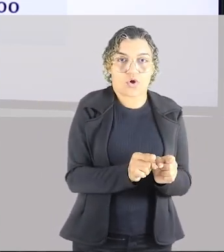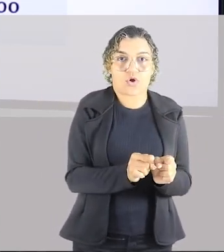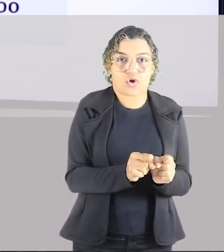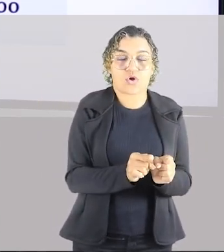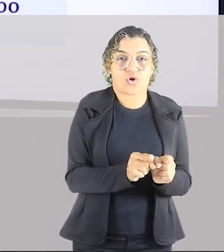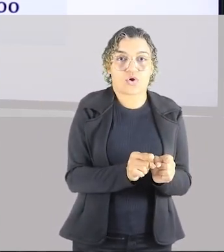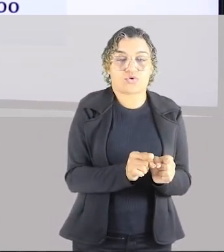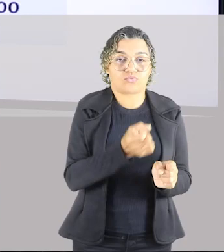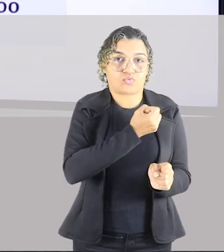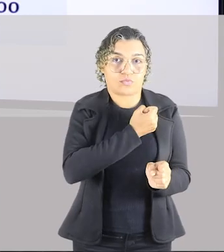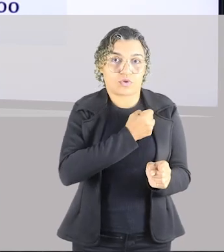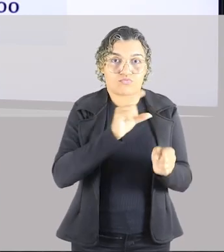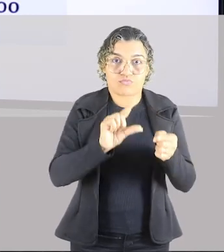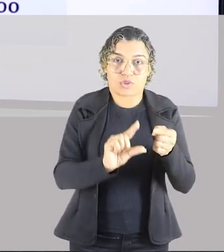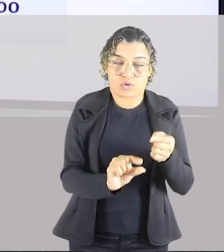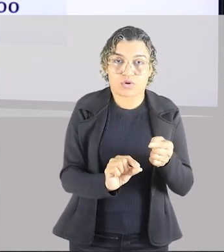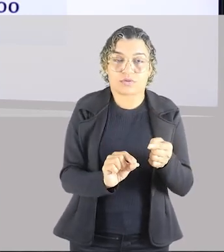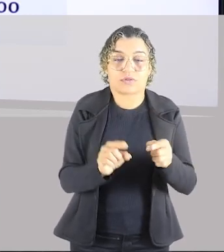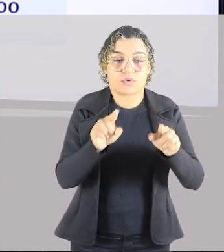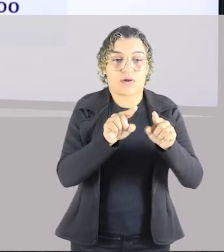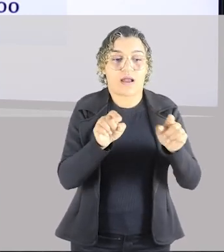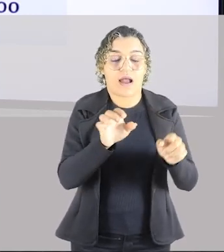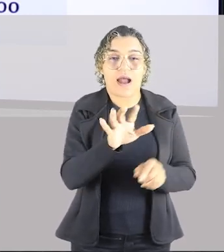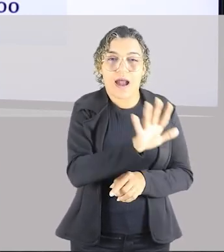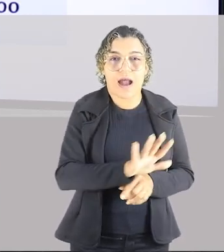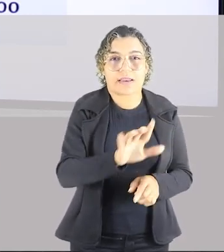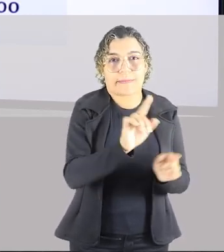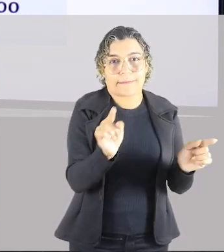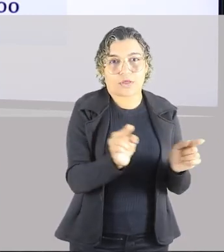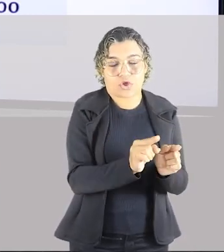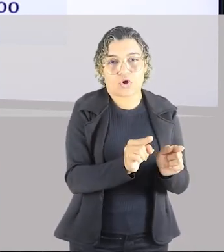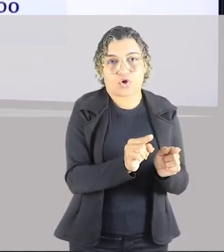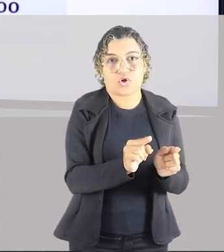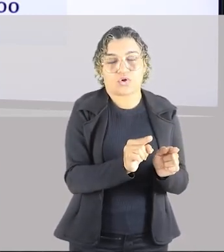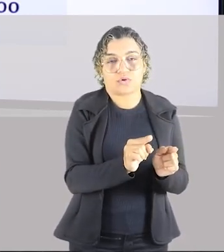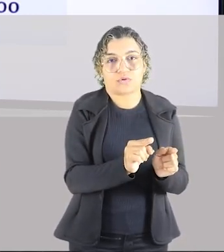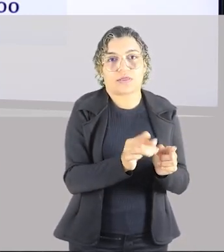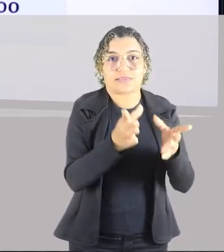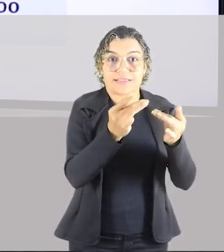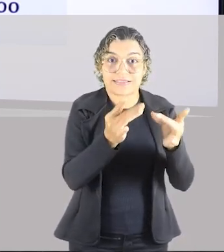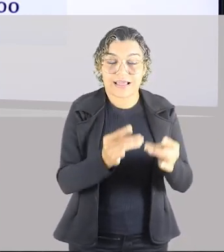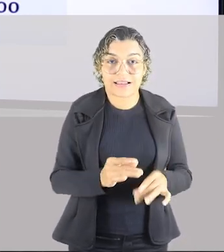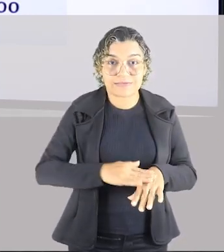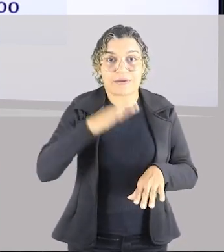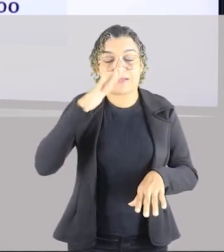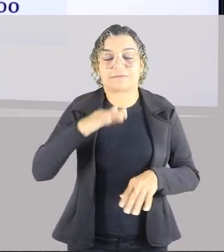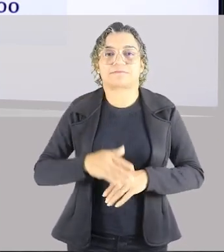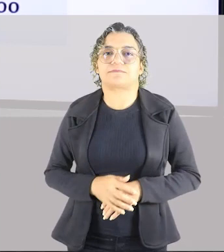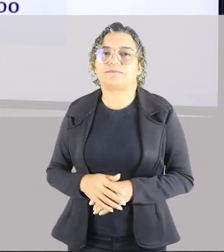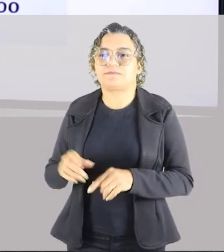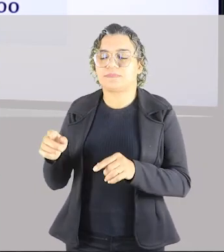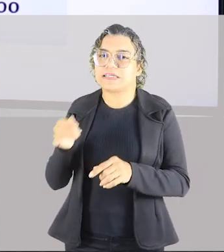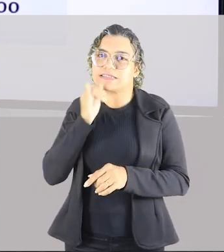eu tenho menor área, maior detalhe, maior escala. Maior